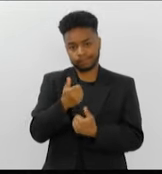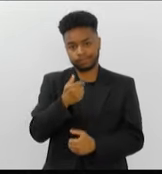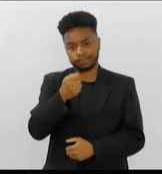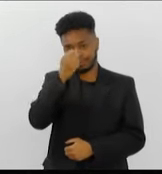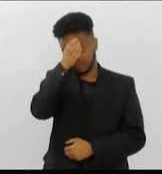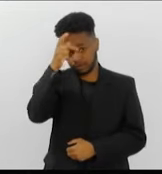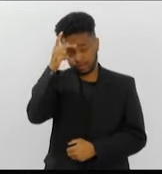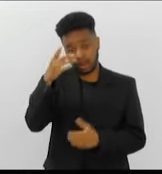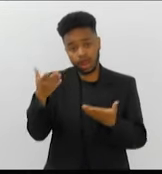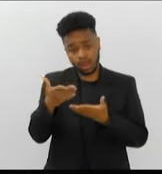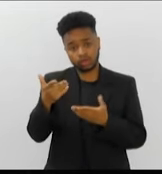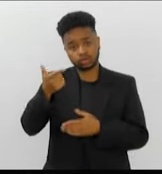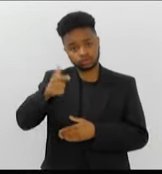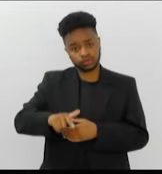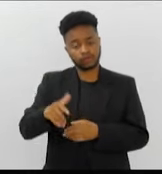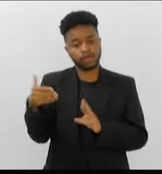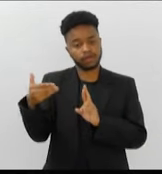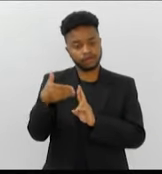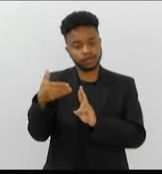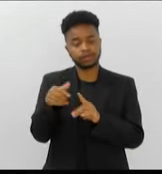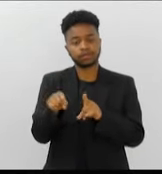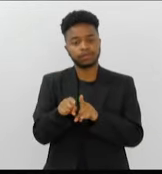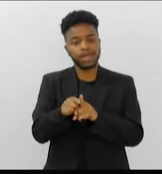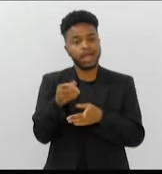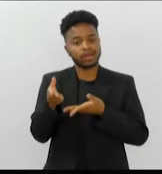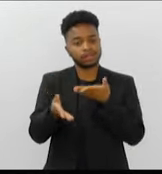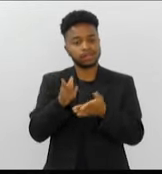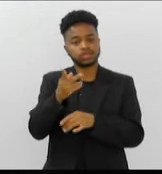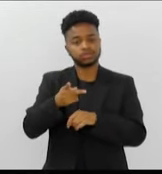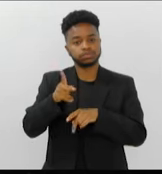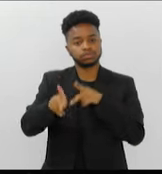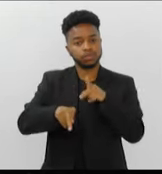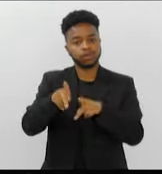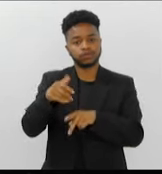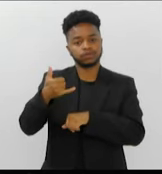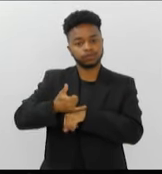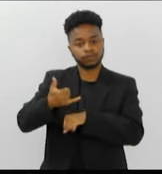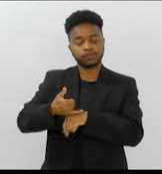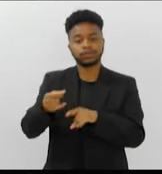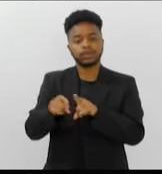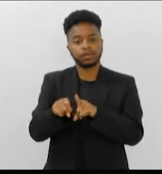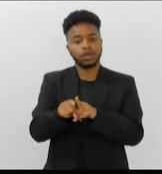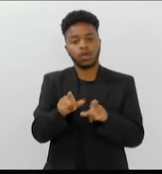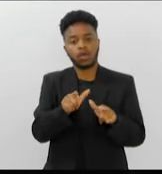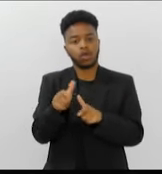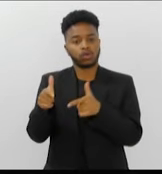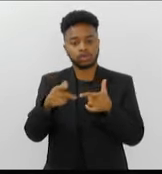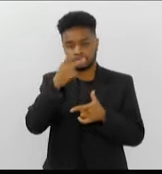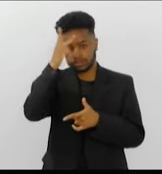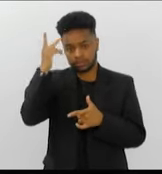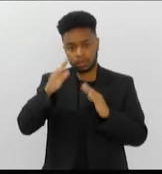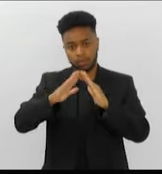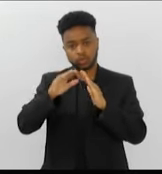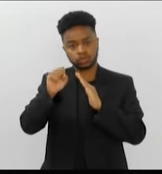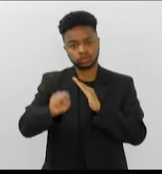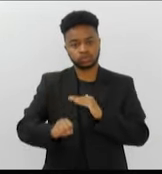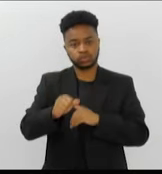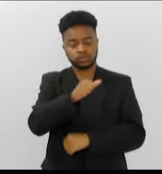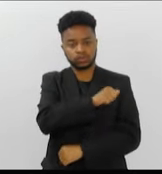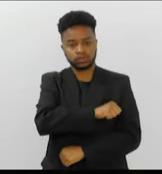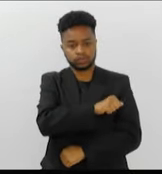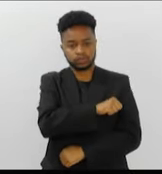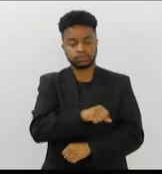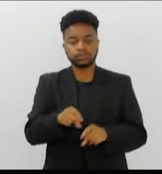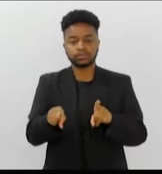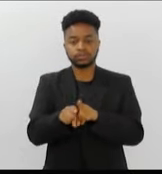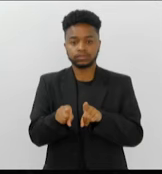voltaram a ser referência e atende não só a população de Volta Redonda, como toda a população sul-fluminense. Além